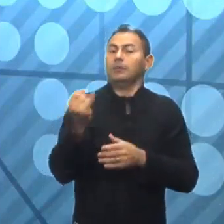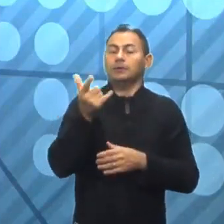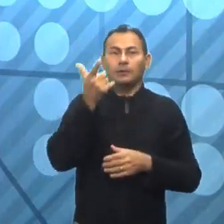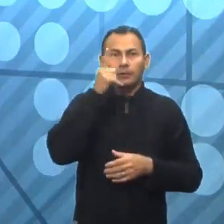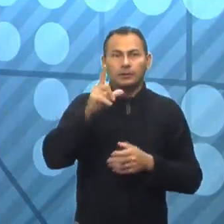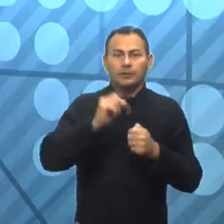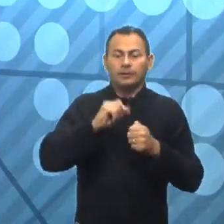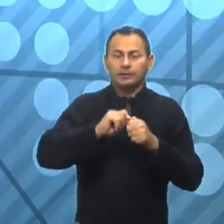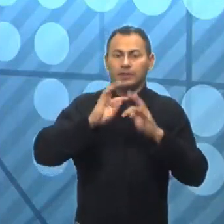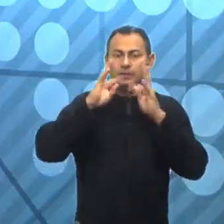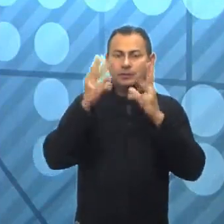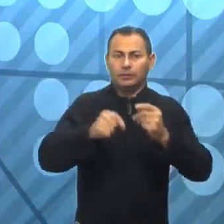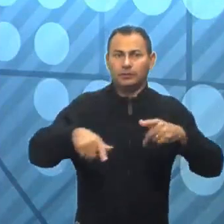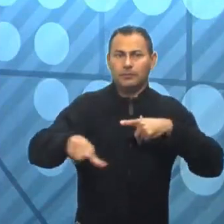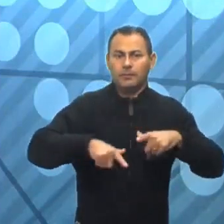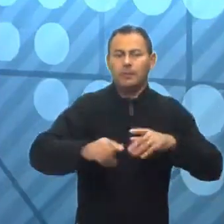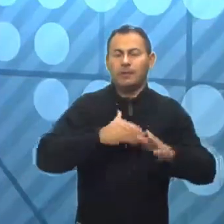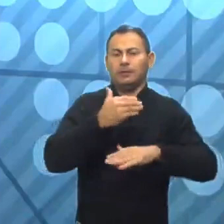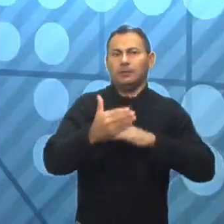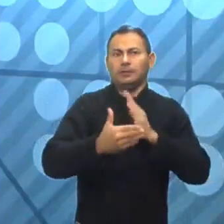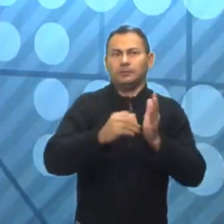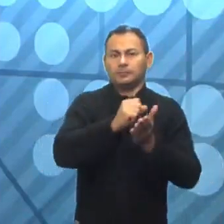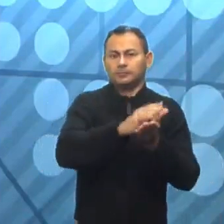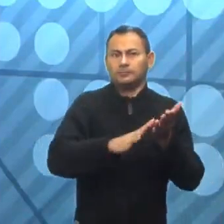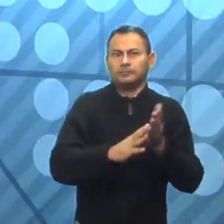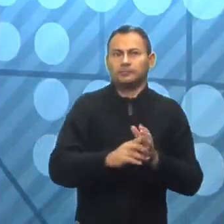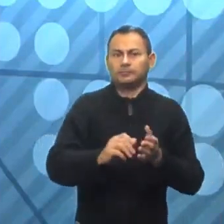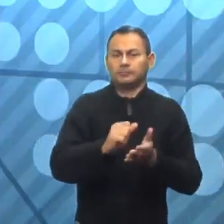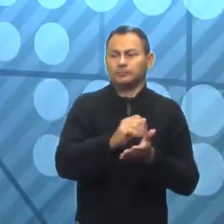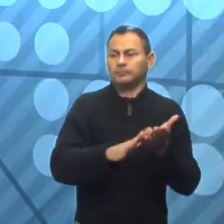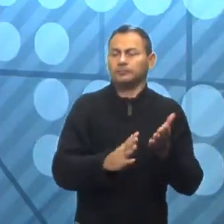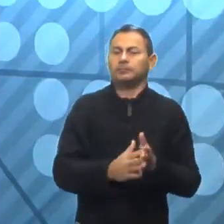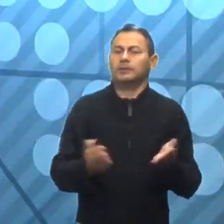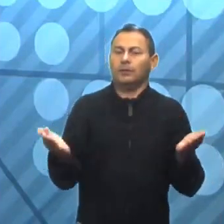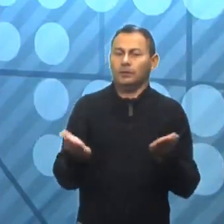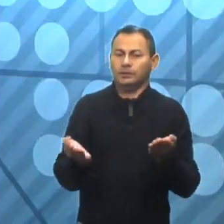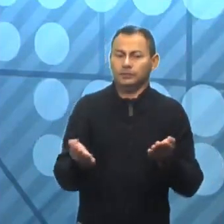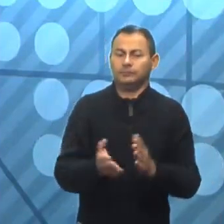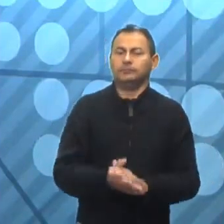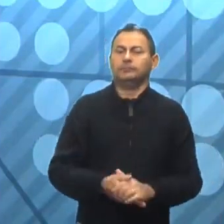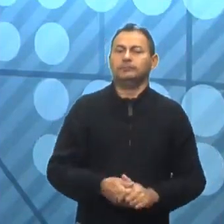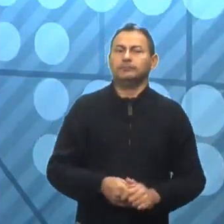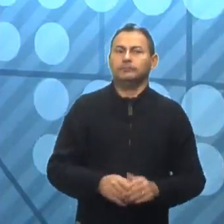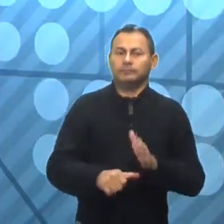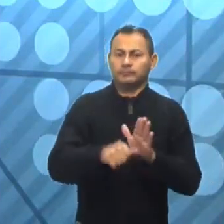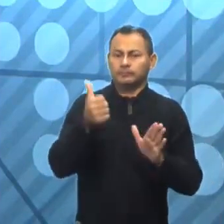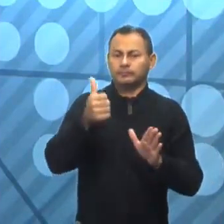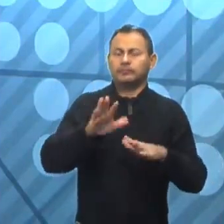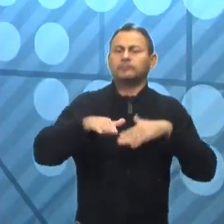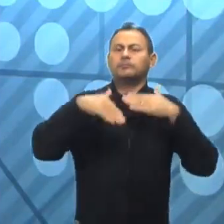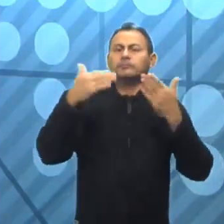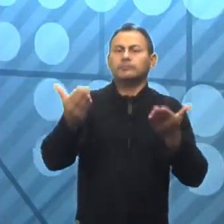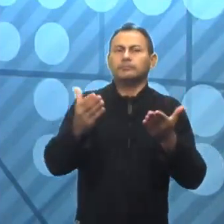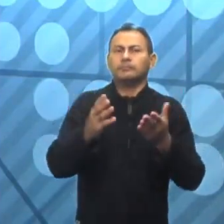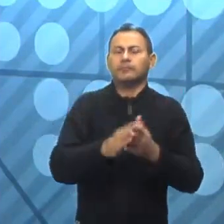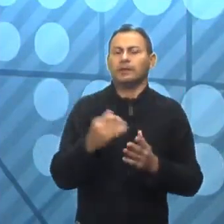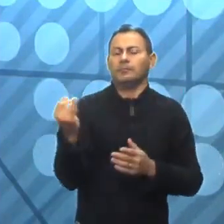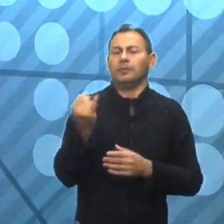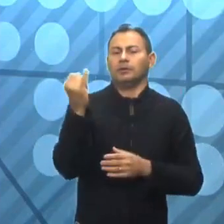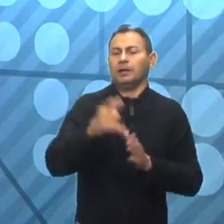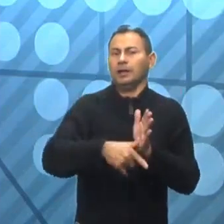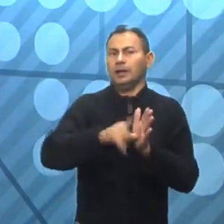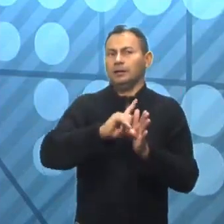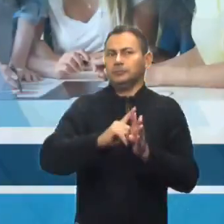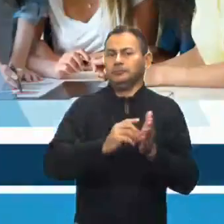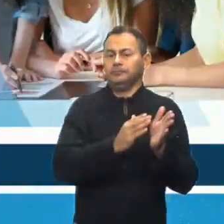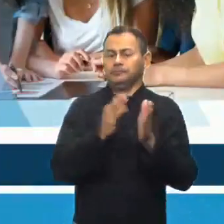conseguir fazer todos os trabalhos, todas as tarefas dessa atividade de hoje. Então, primeiro, qual que é a parte importante antes